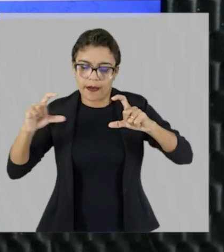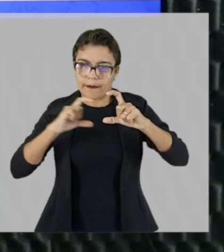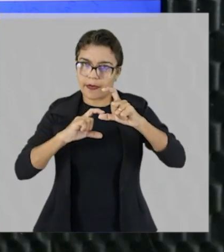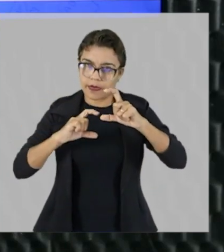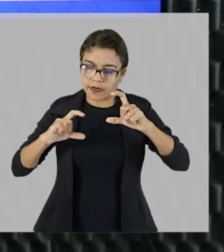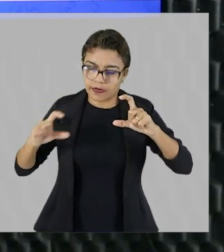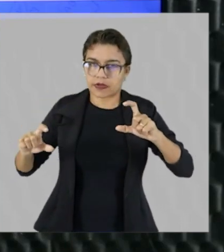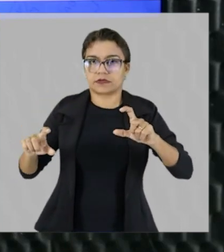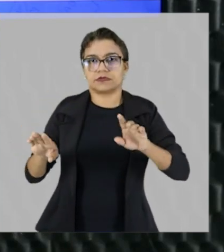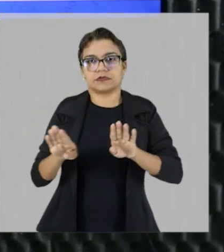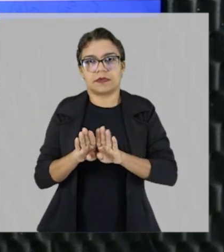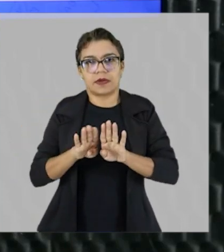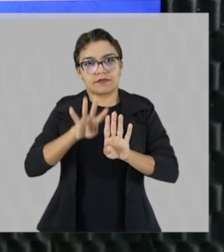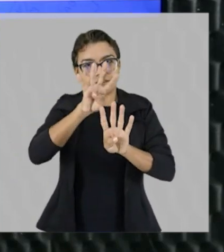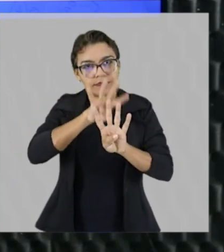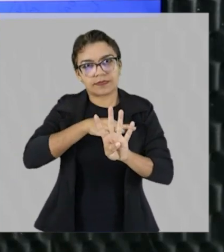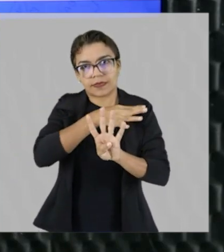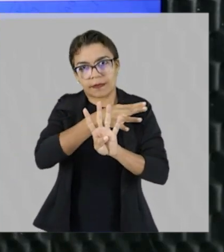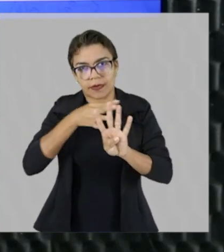anúncios, gráficos e tabelas.